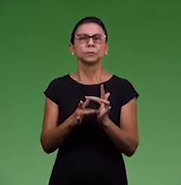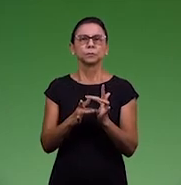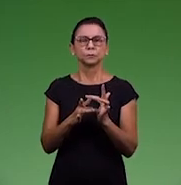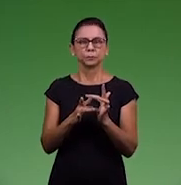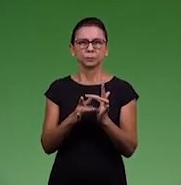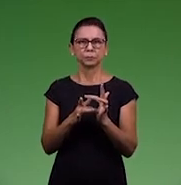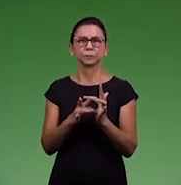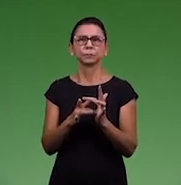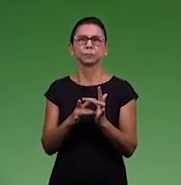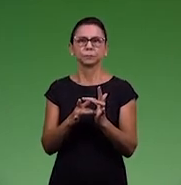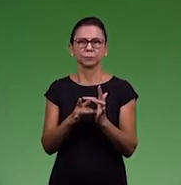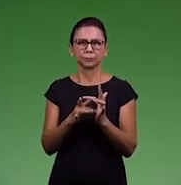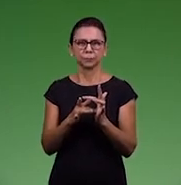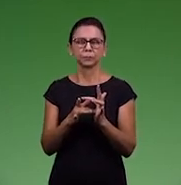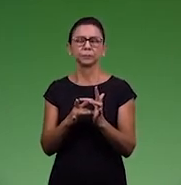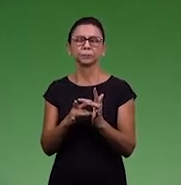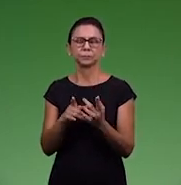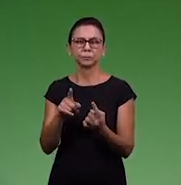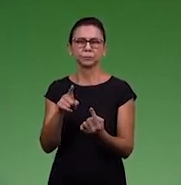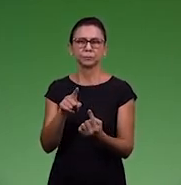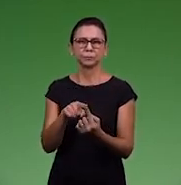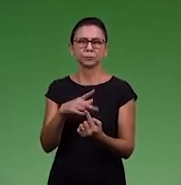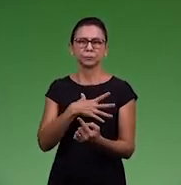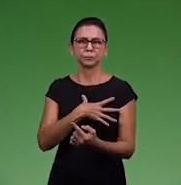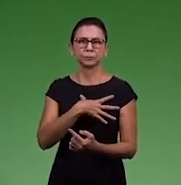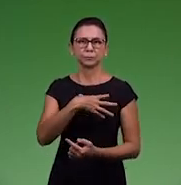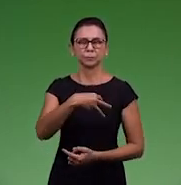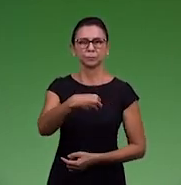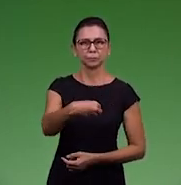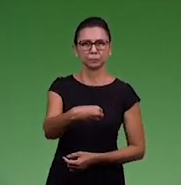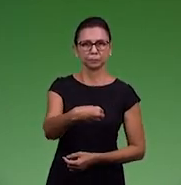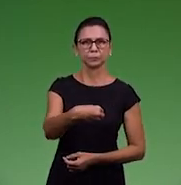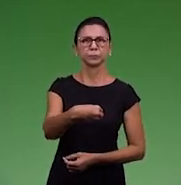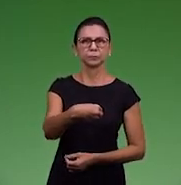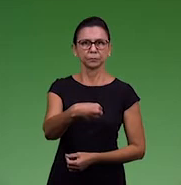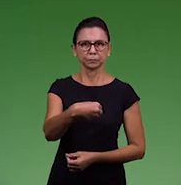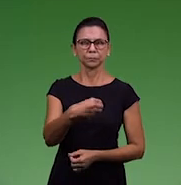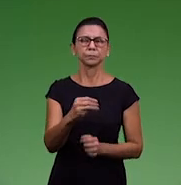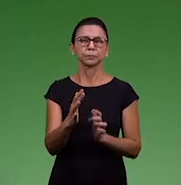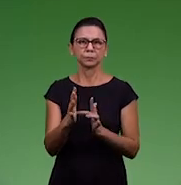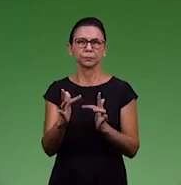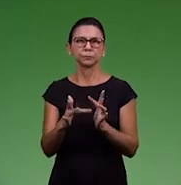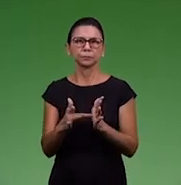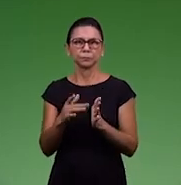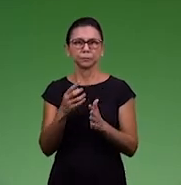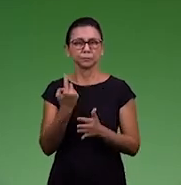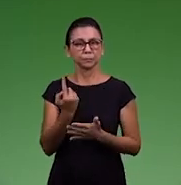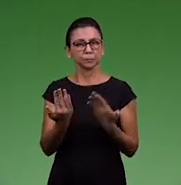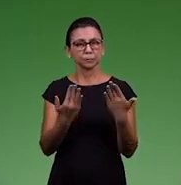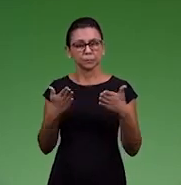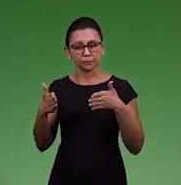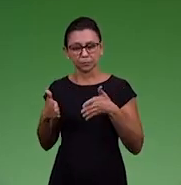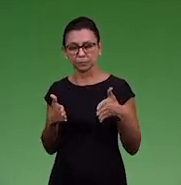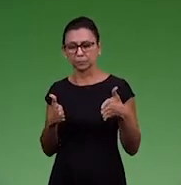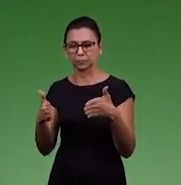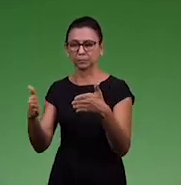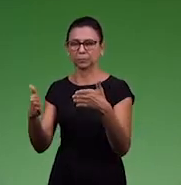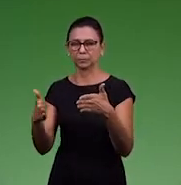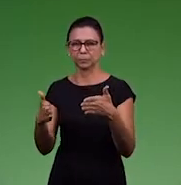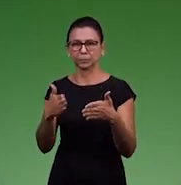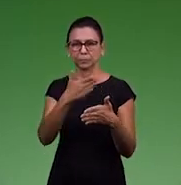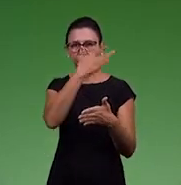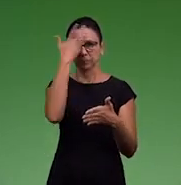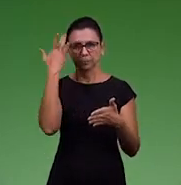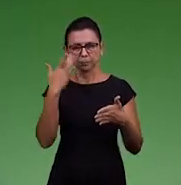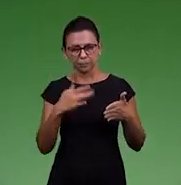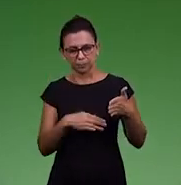o Filho. Nós vemos a espada, o Pai, agora o caminho, que é o Filho, que é Jesus. Ele que é o caminho, ele que vai conduzir o homem